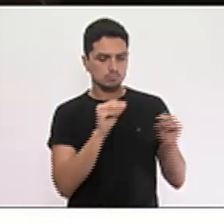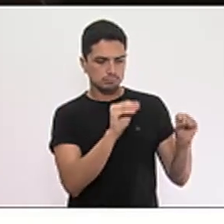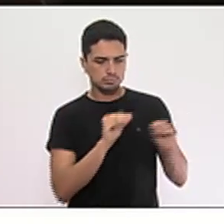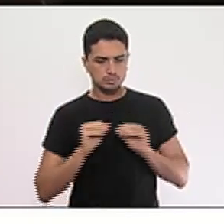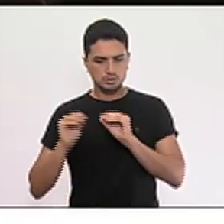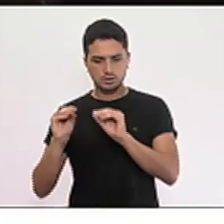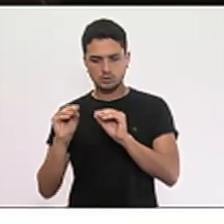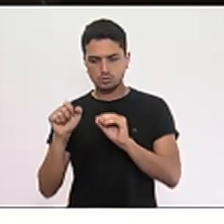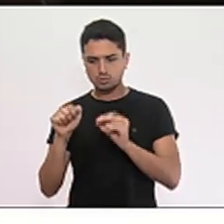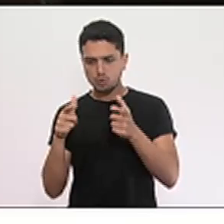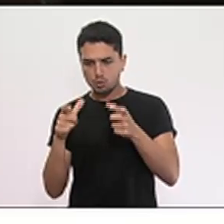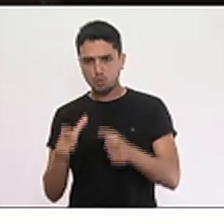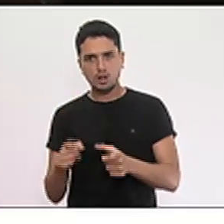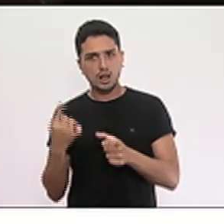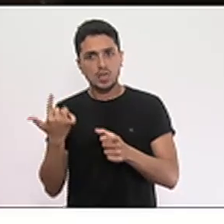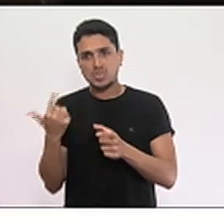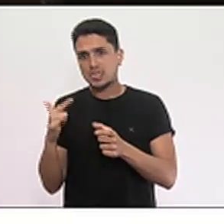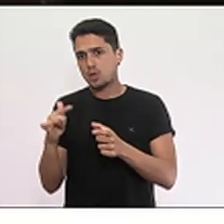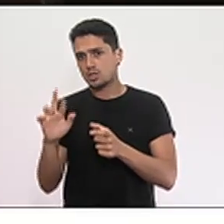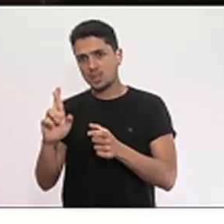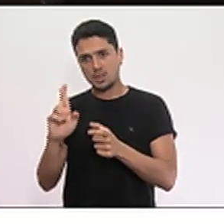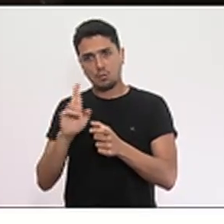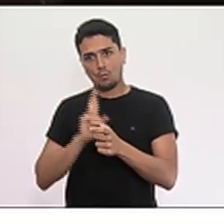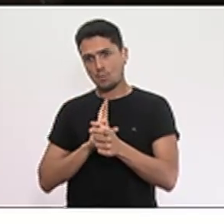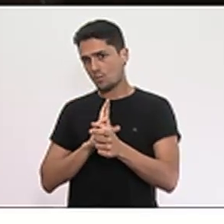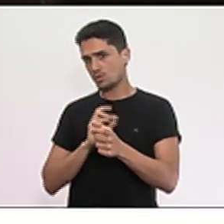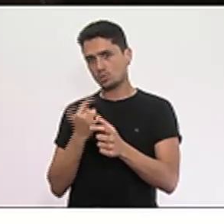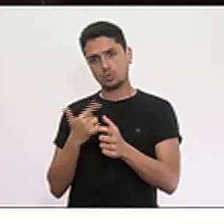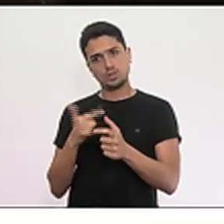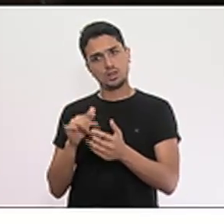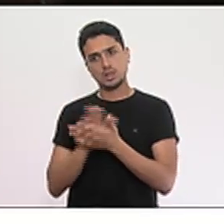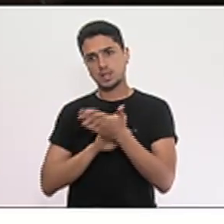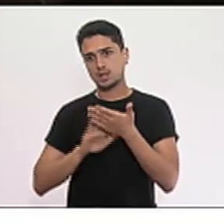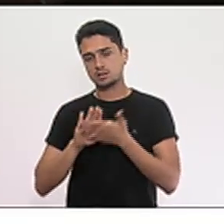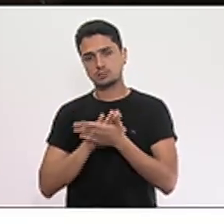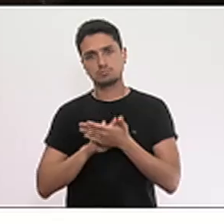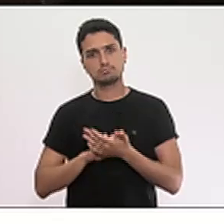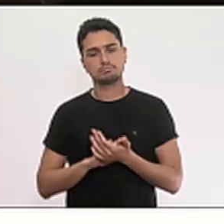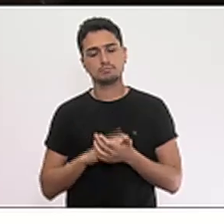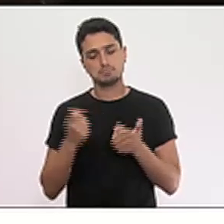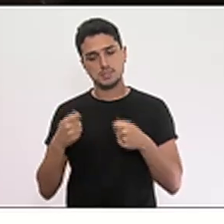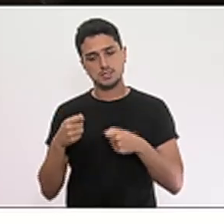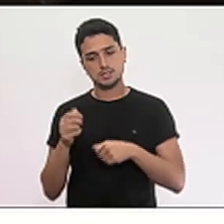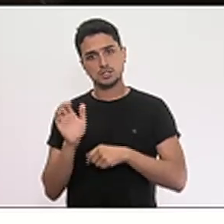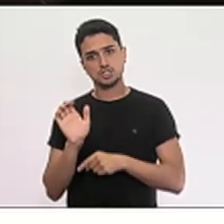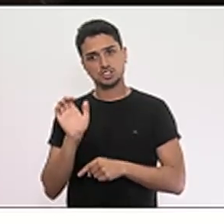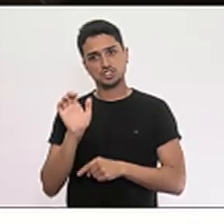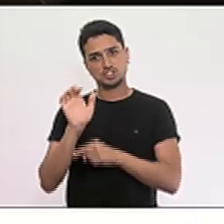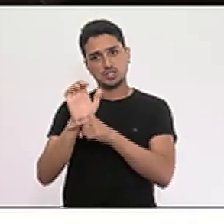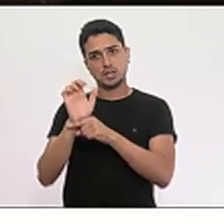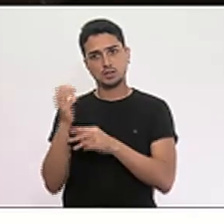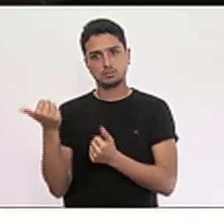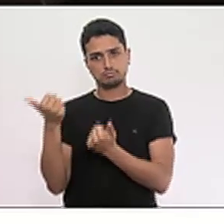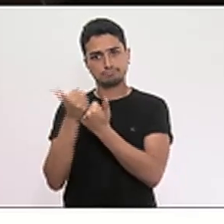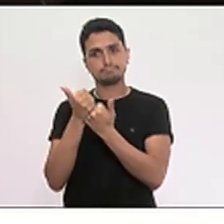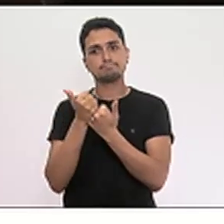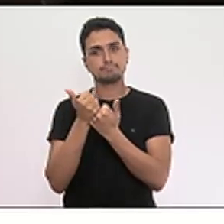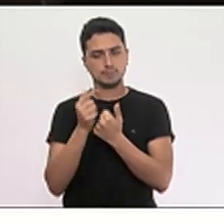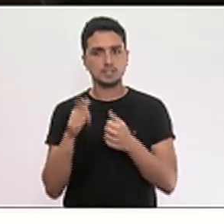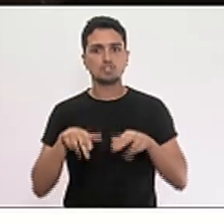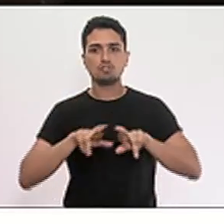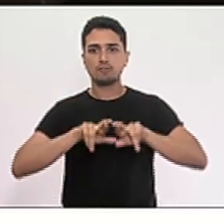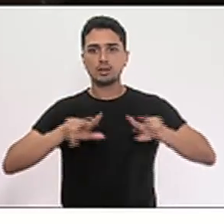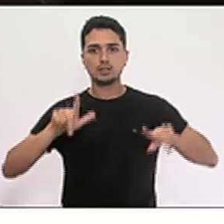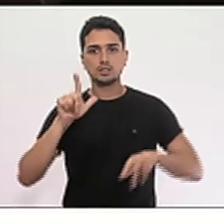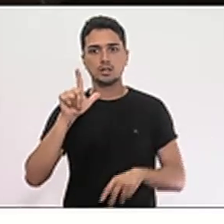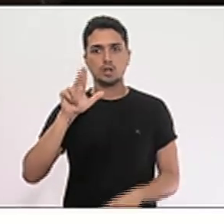sem retorno, que necessita da presença do Estado. Essa é a diferença entre